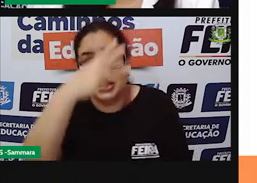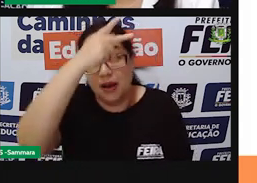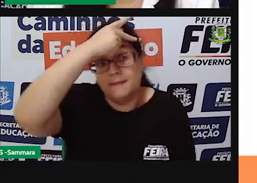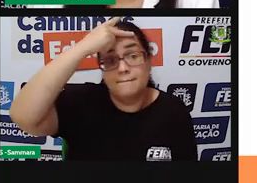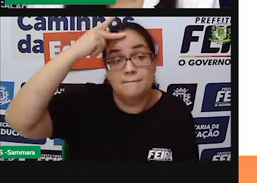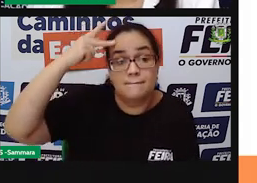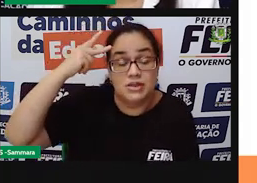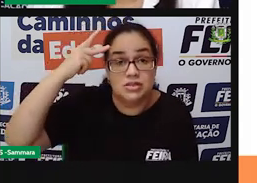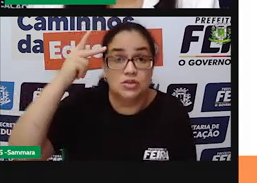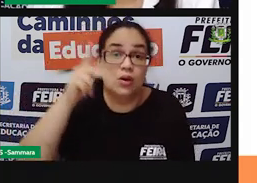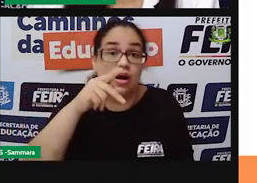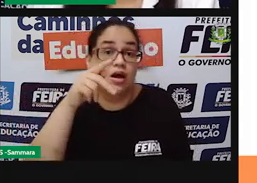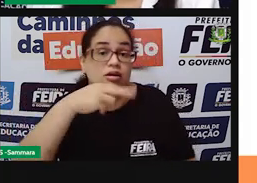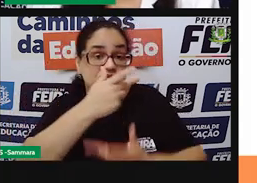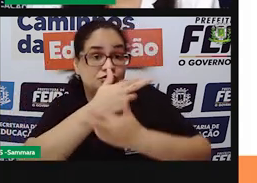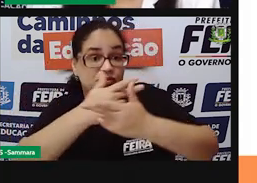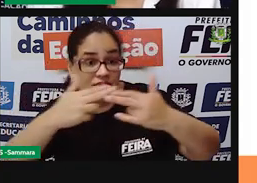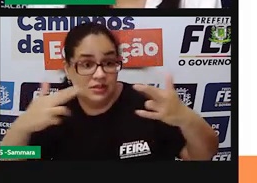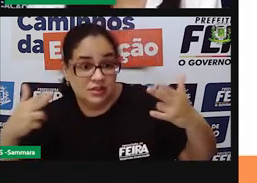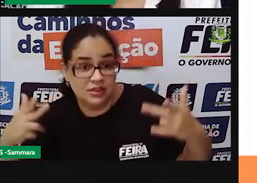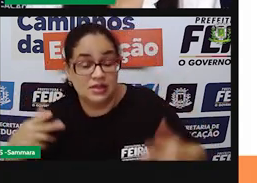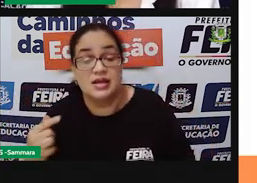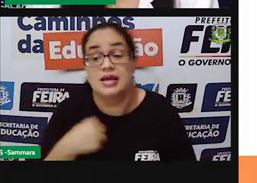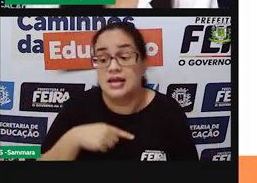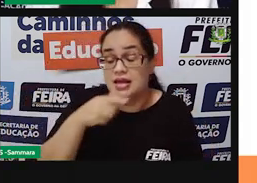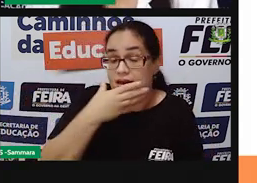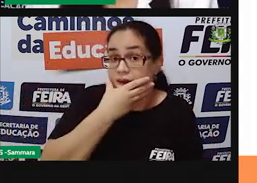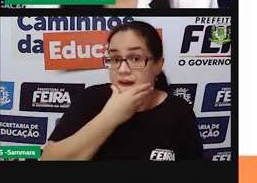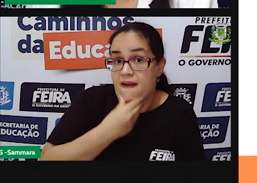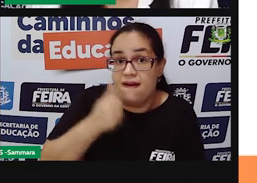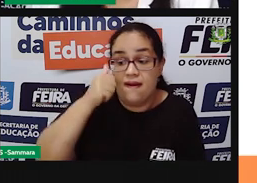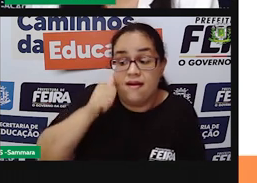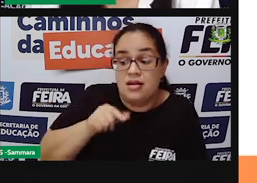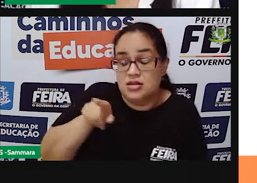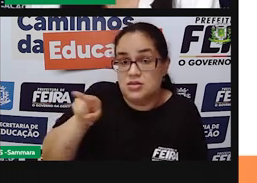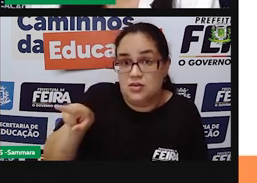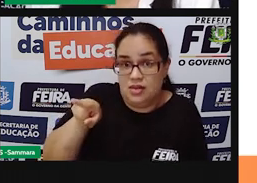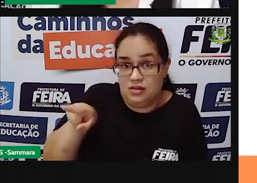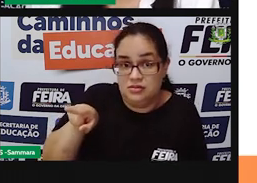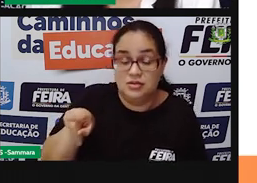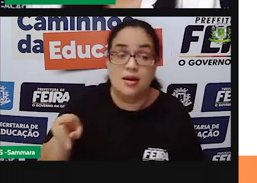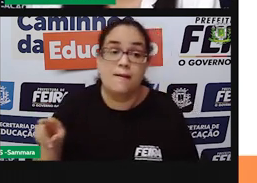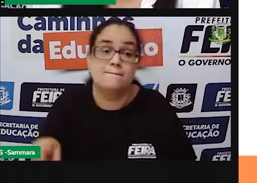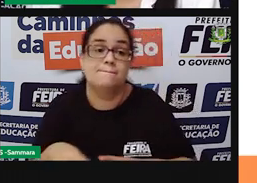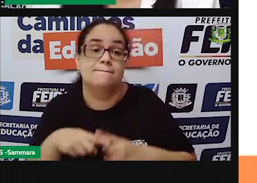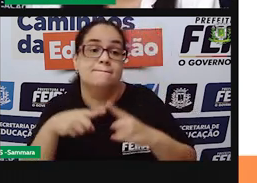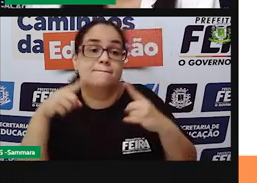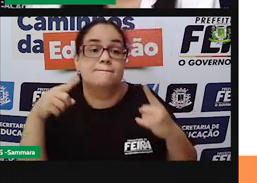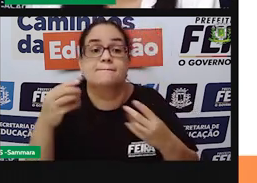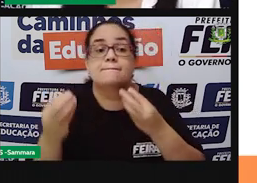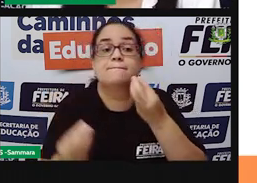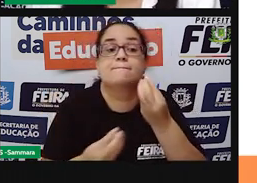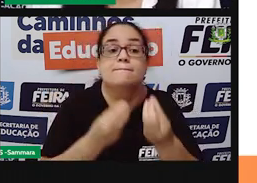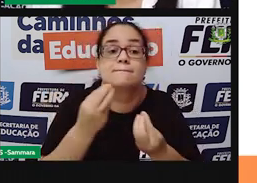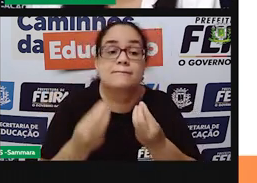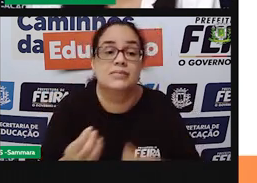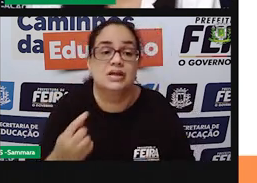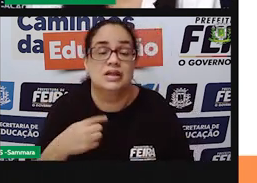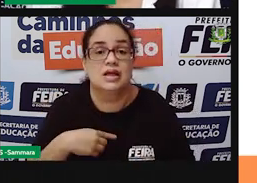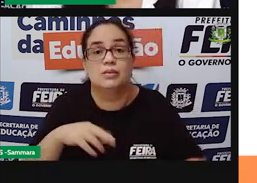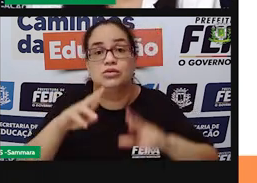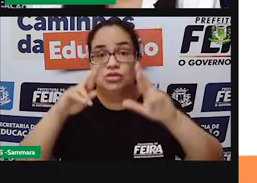do plural, que é o quê? Eles ou elas. Mas elas vão indicar